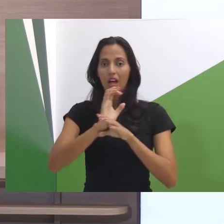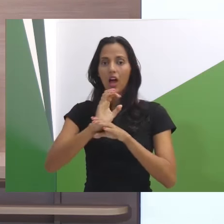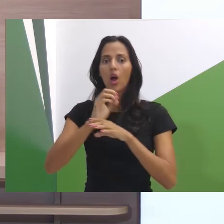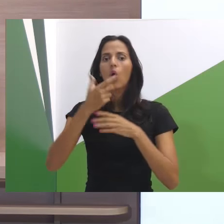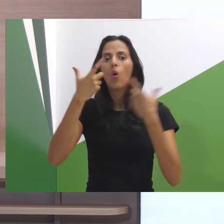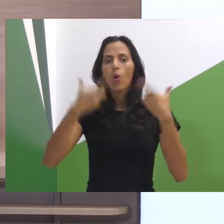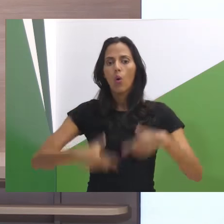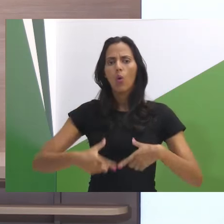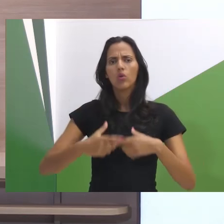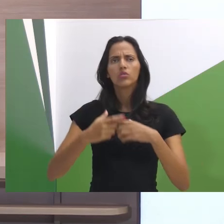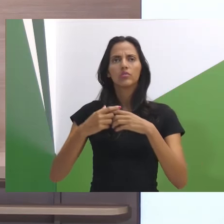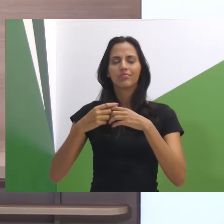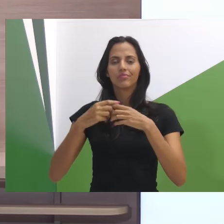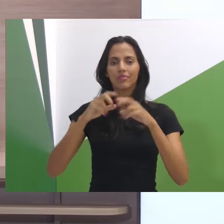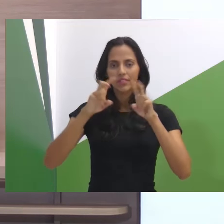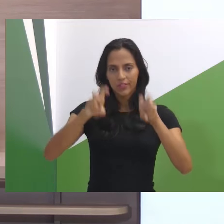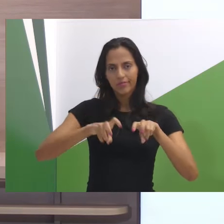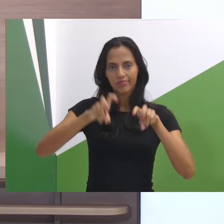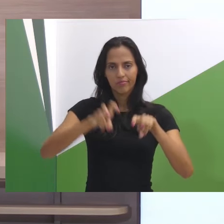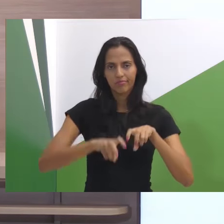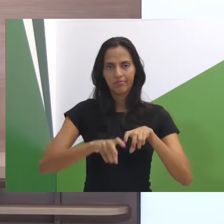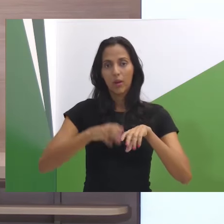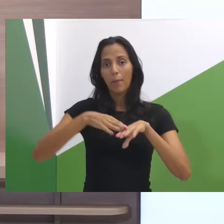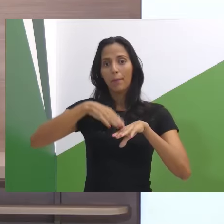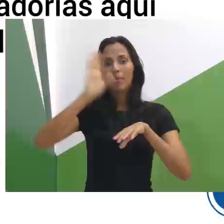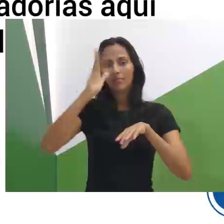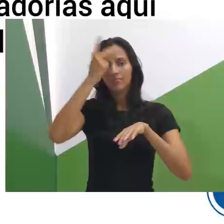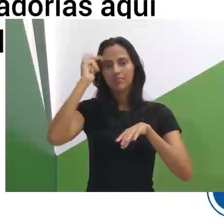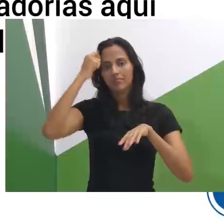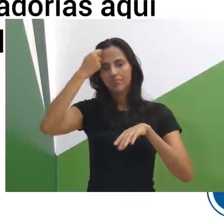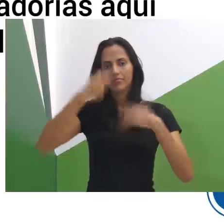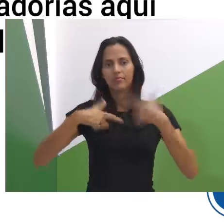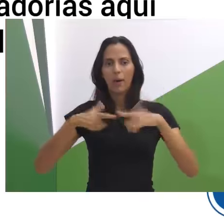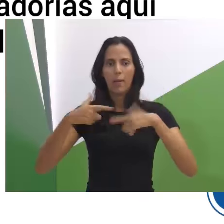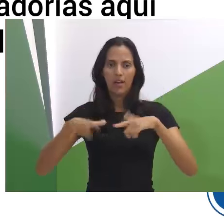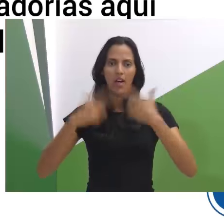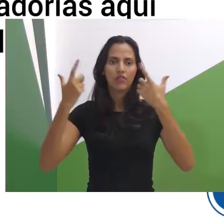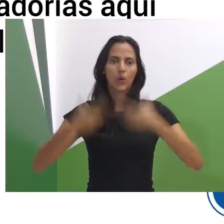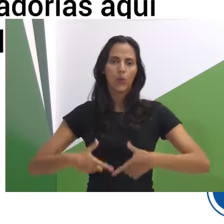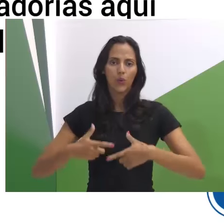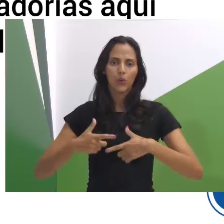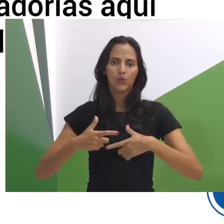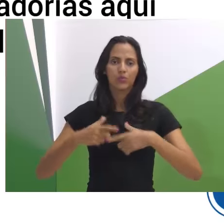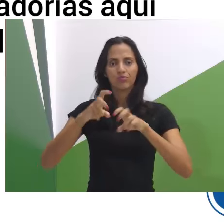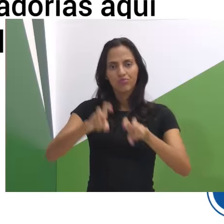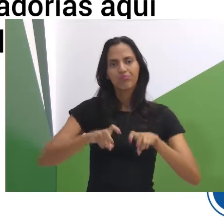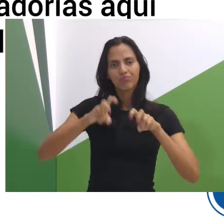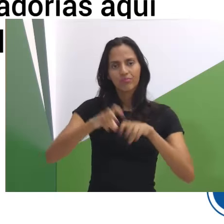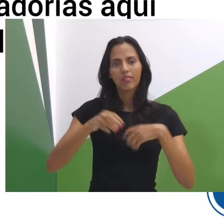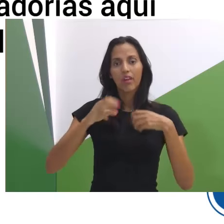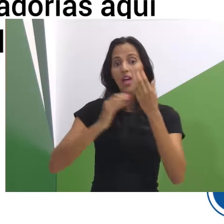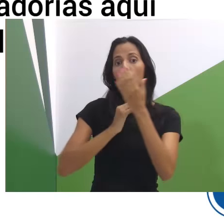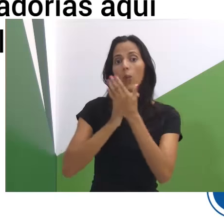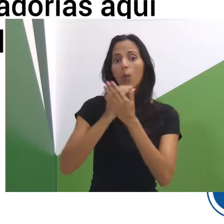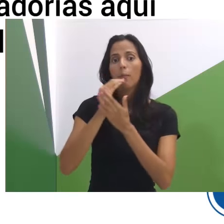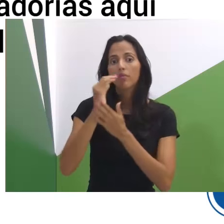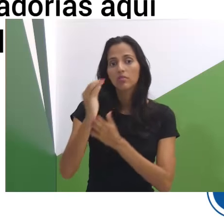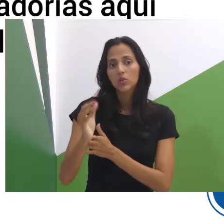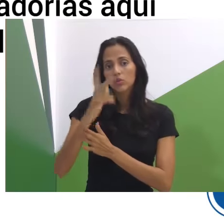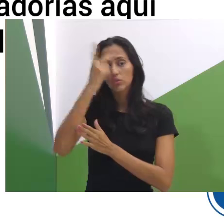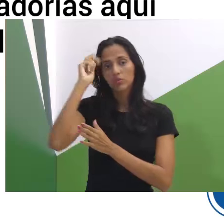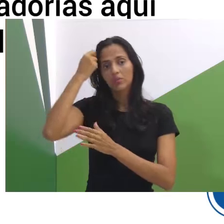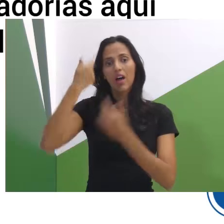certo? Então, vai ter início com a produção de açúcar, na primeira metade do